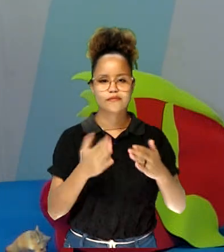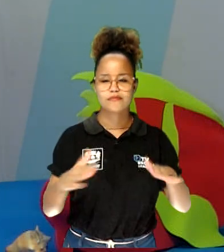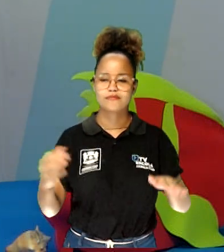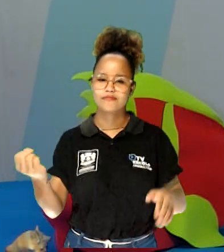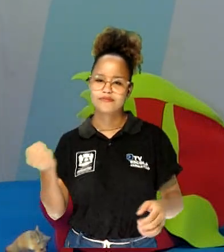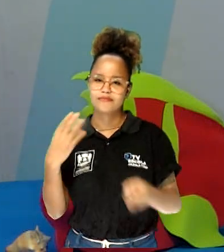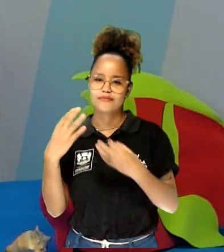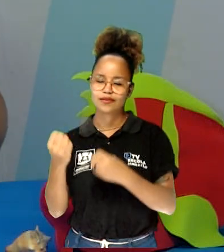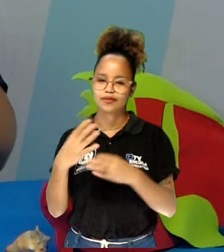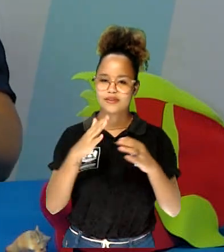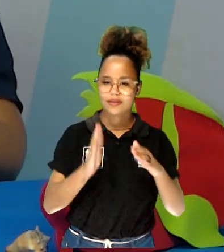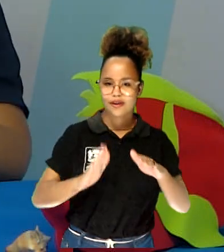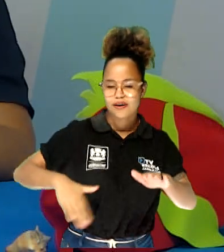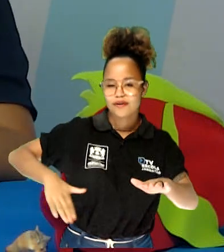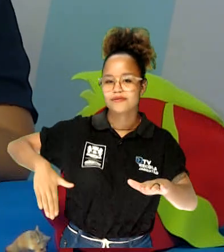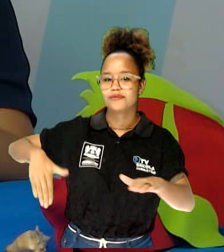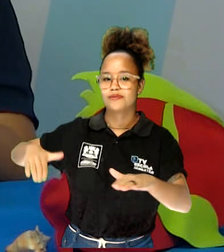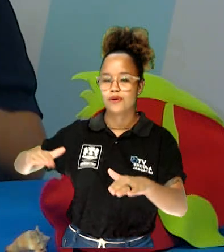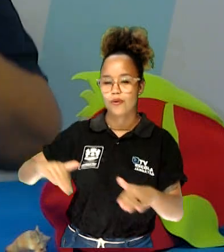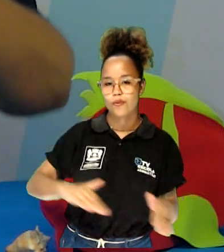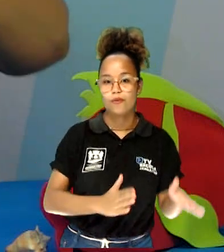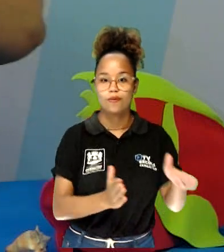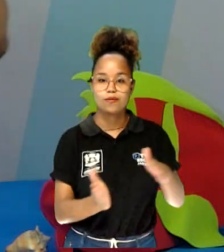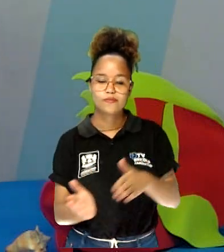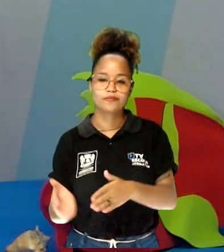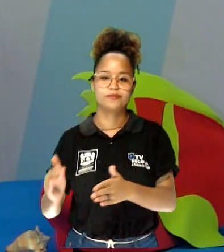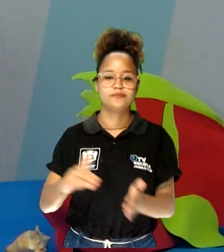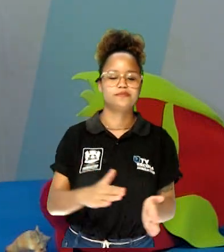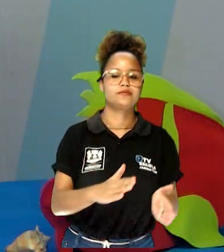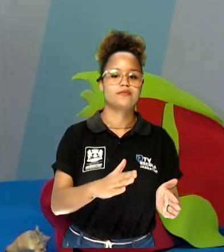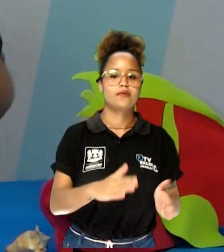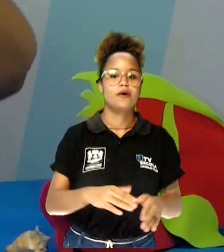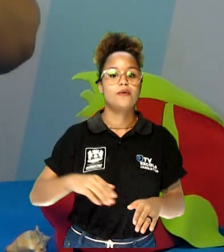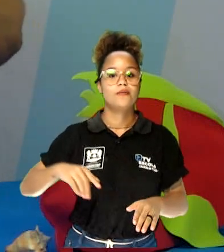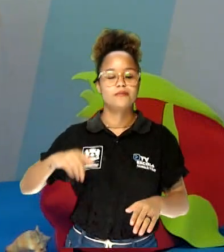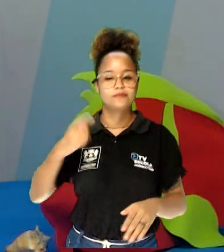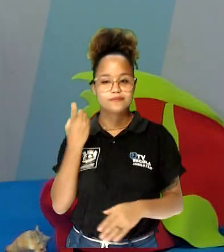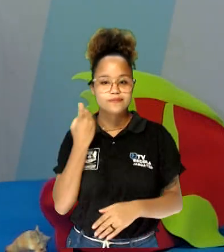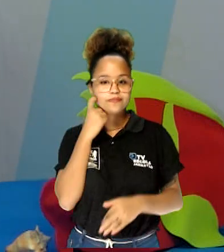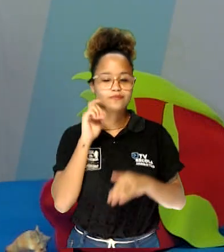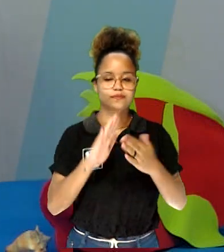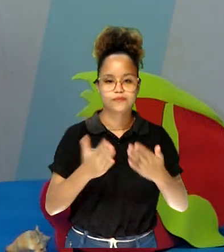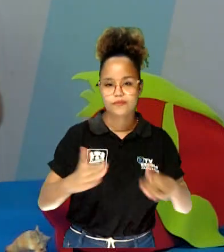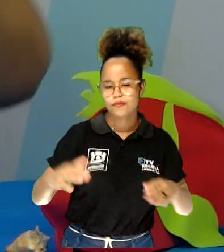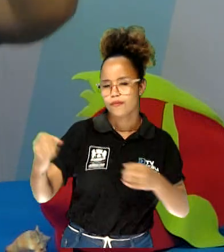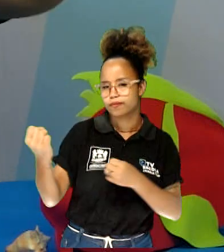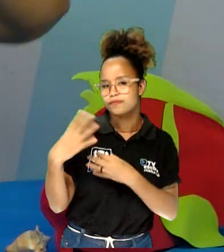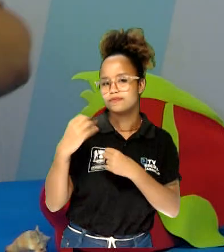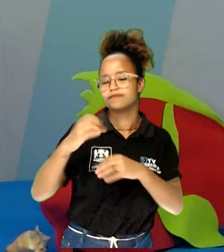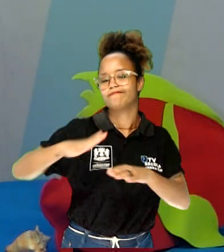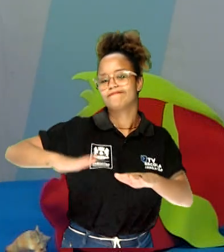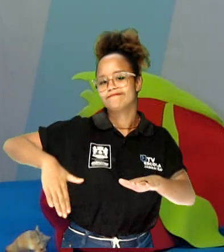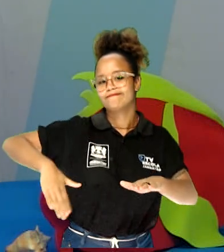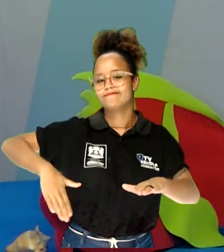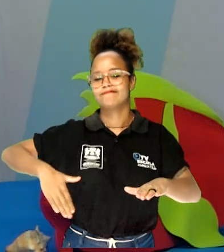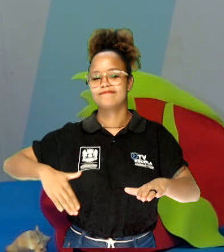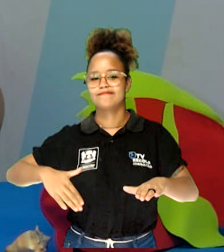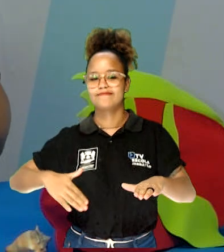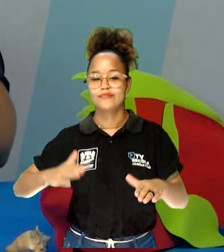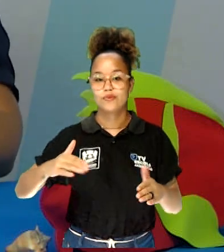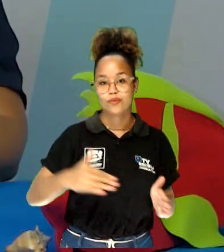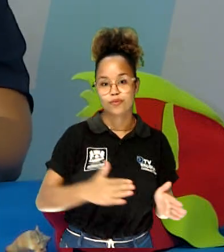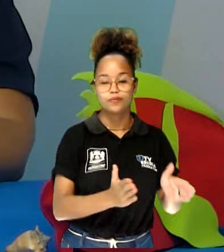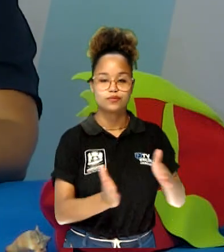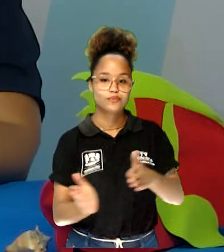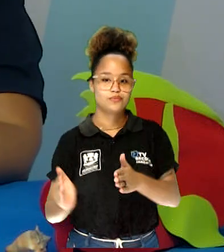Nadar sobre as ondas pra lá e pra cá. Peixinho do mar me ensina a nadar. Nadar sobre as ondas